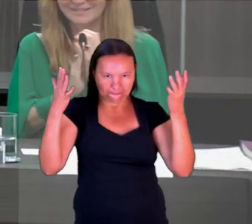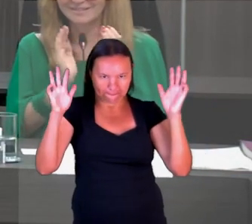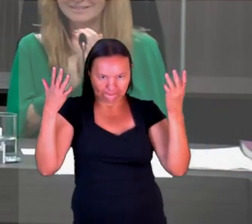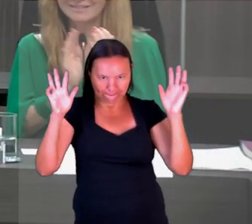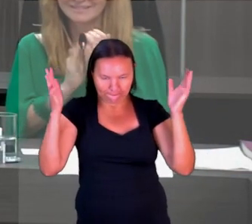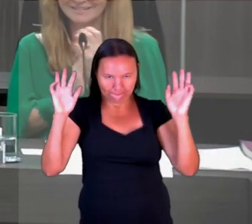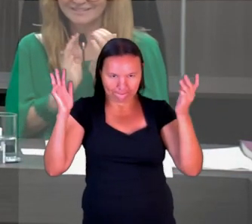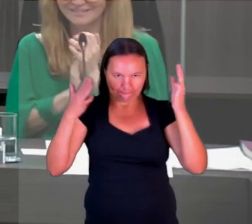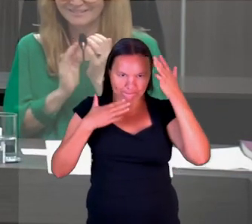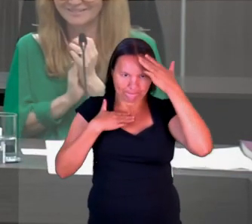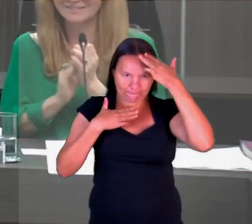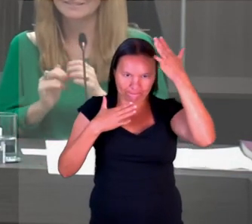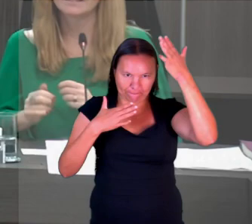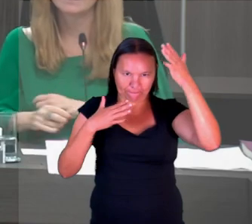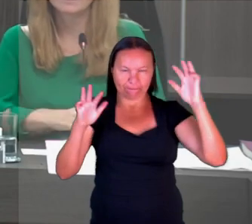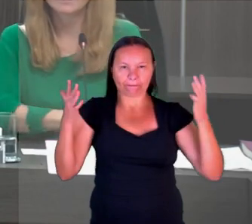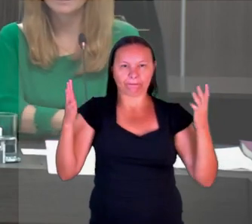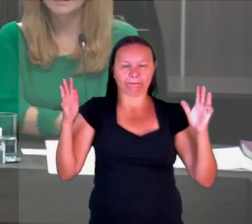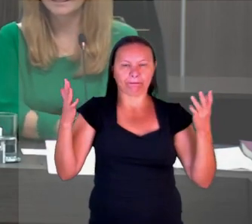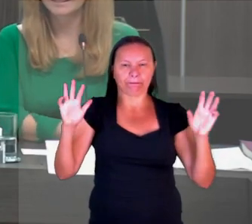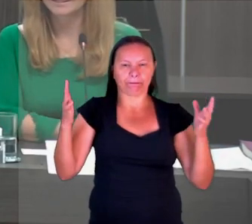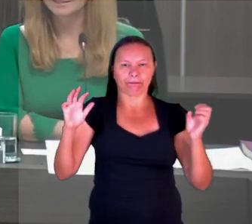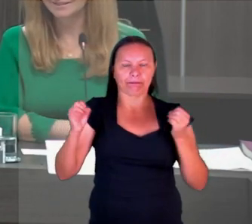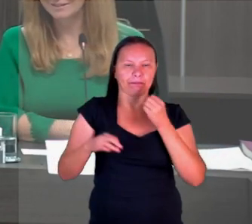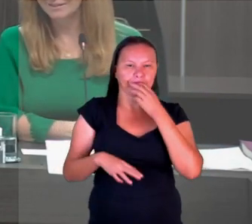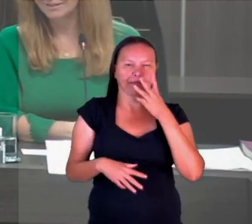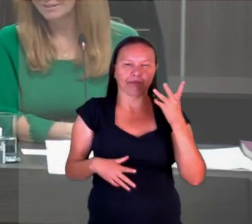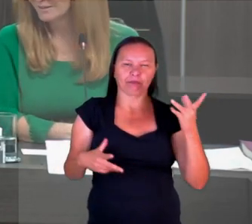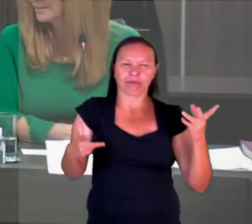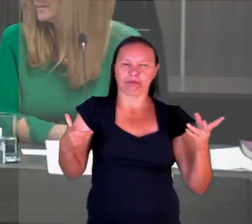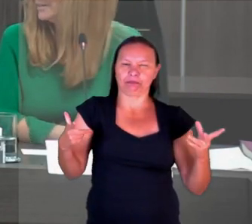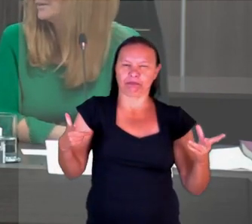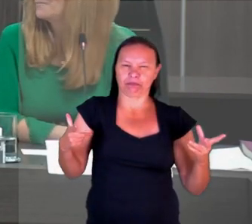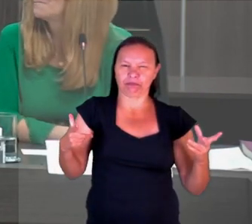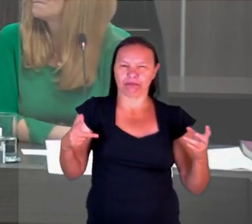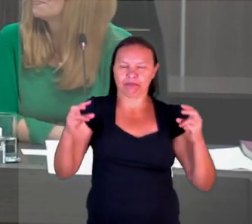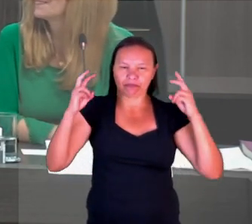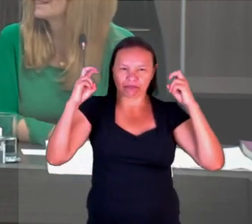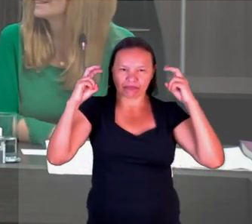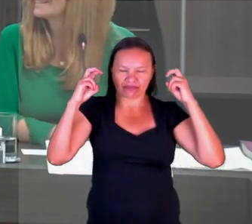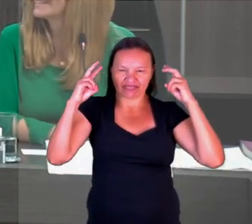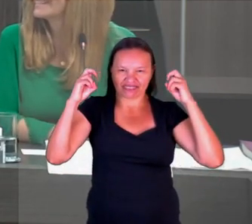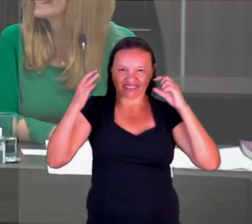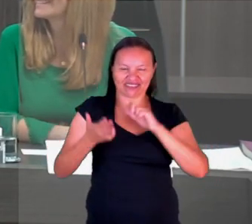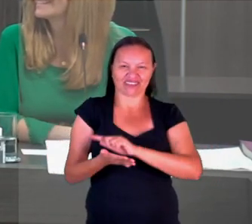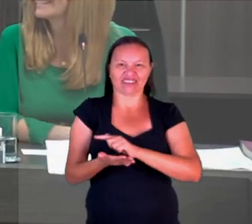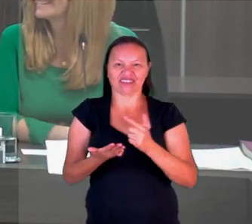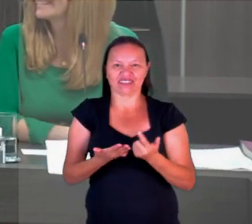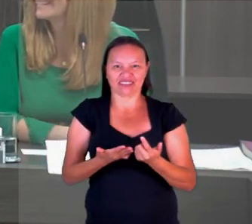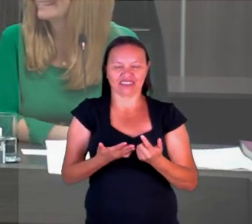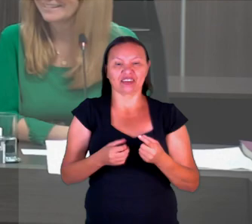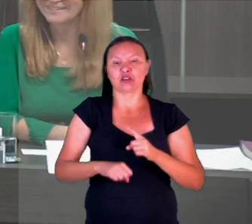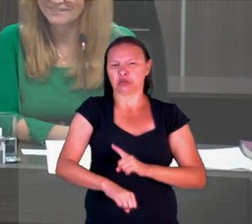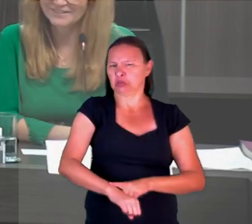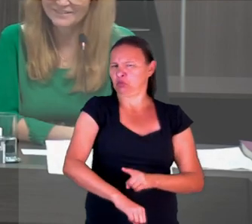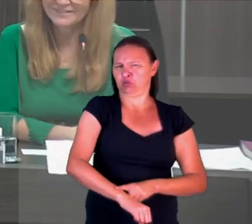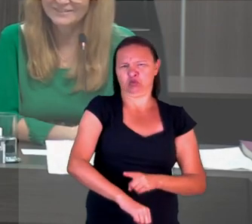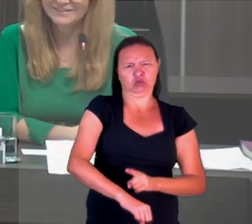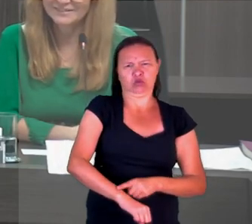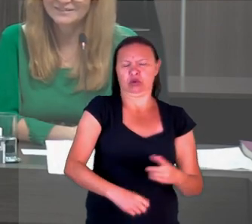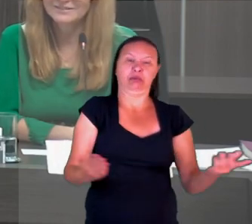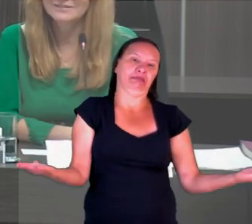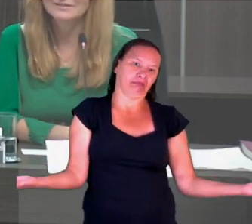oportunidade bom eh é sempre muito chato esse papel de tá cobrando tempo